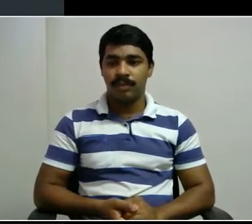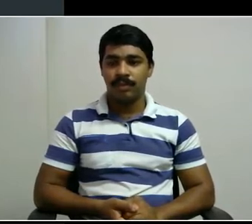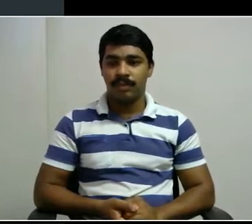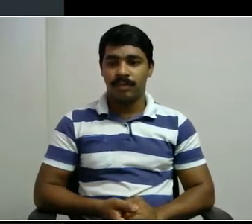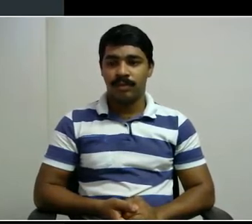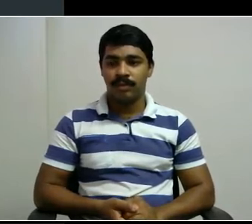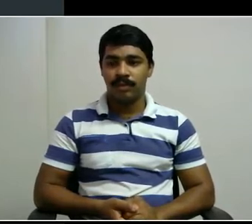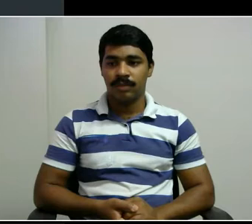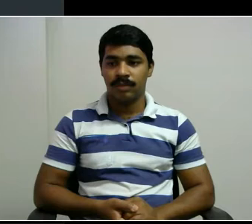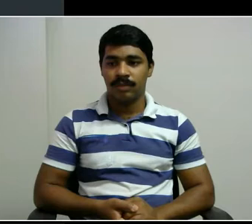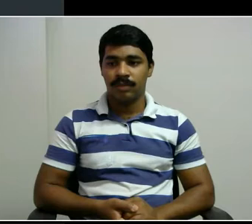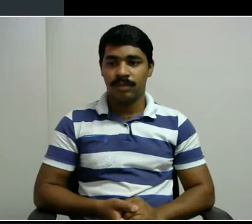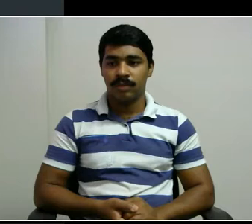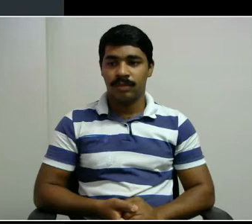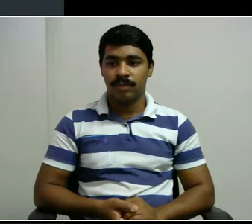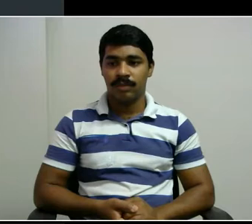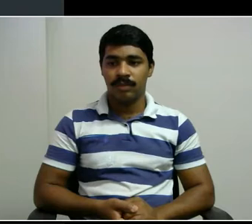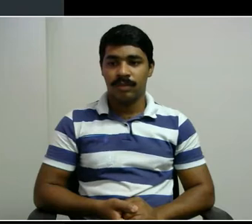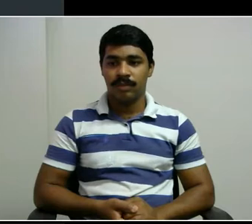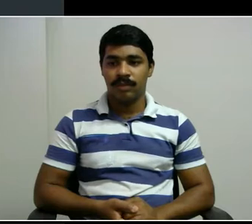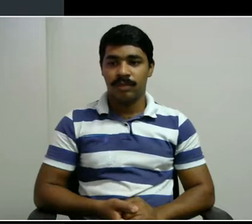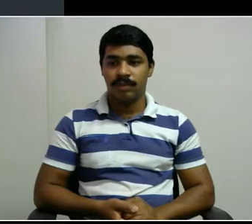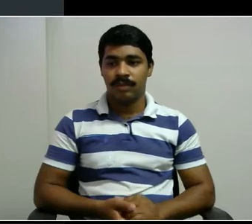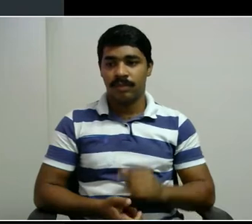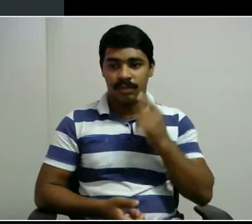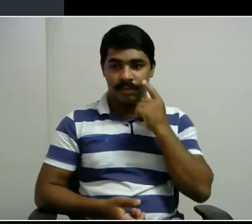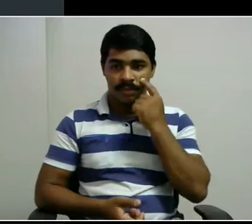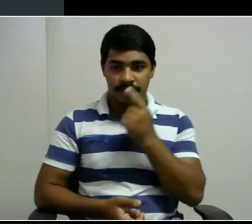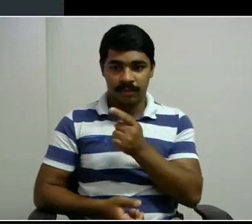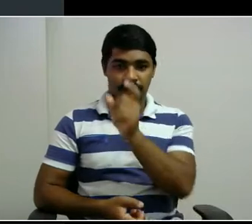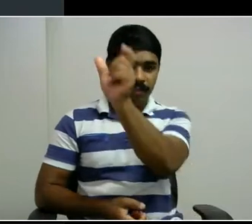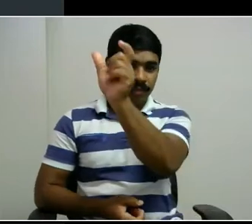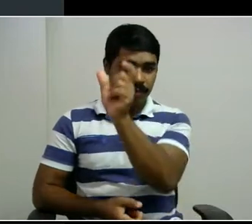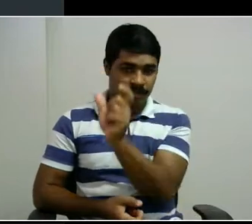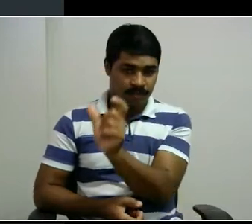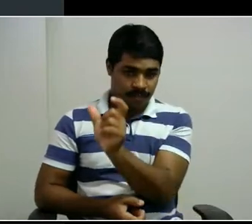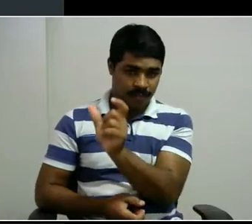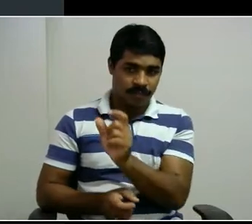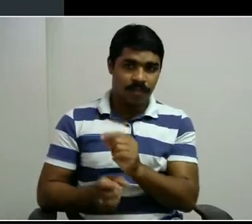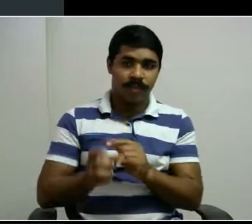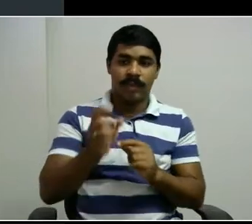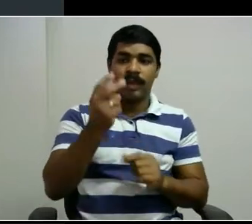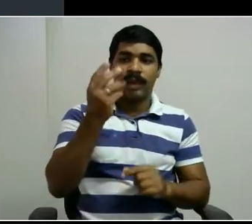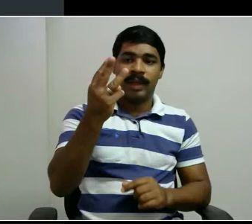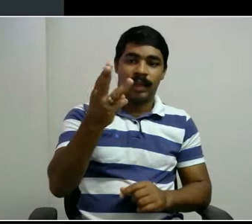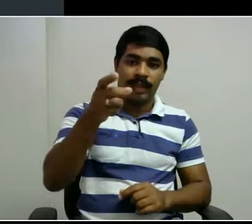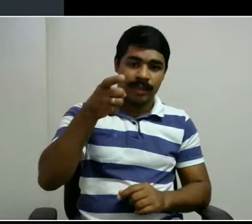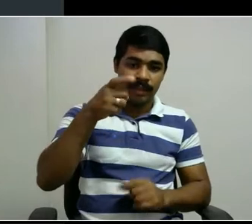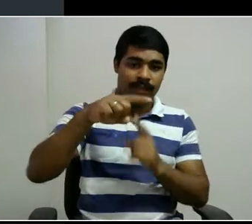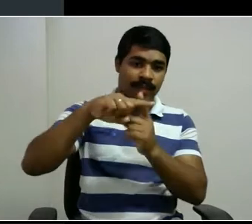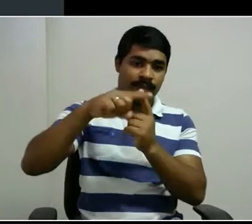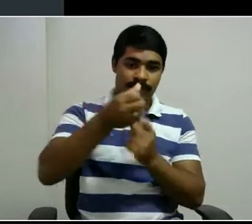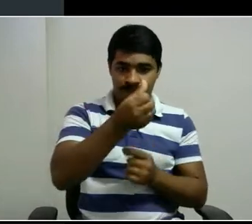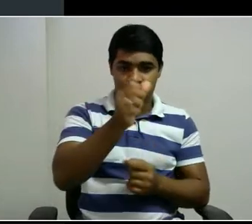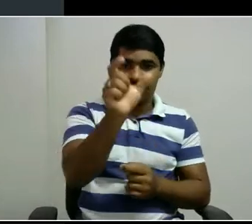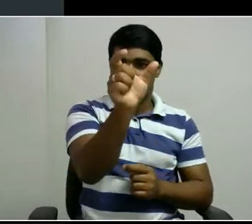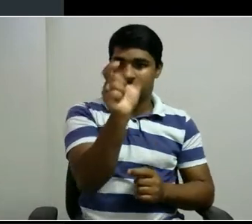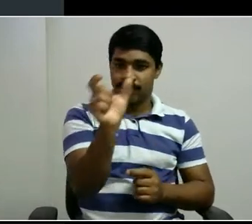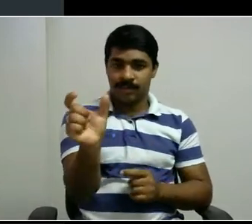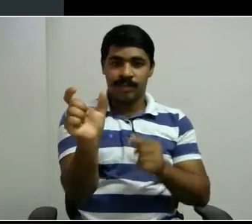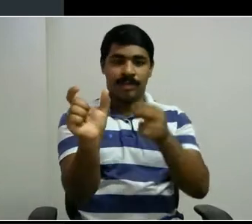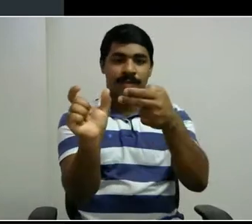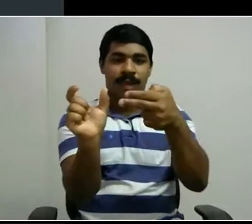6, e vai igualar ela a zero, tá? Então, ó, 3x mais 6 igual